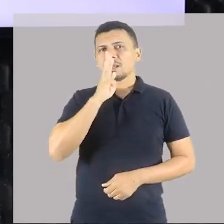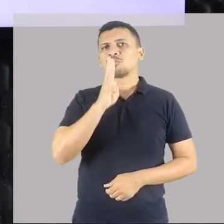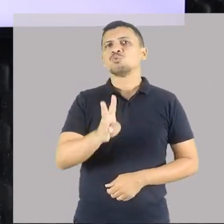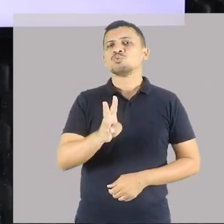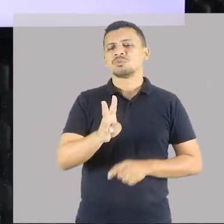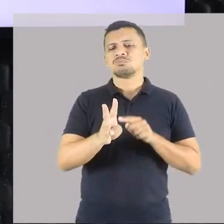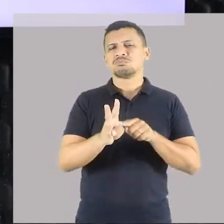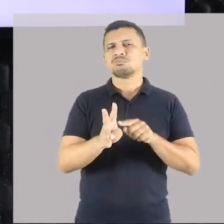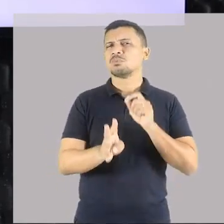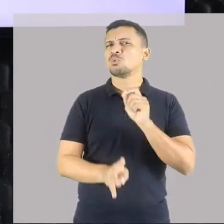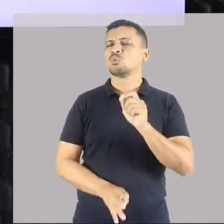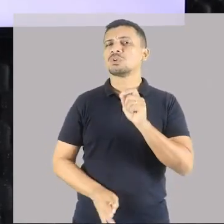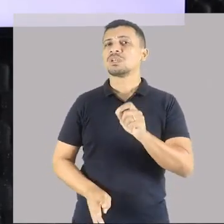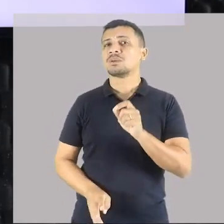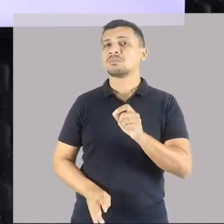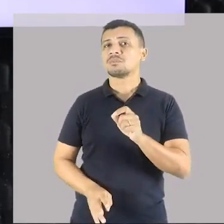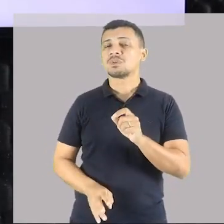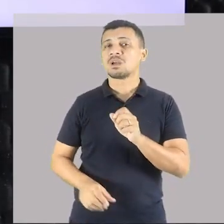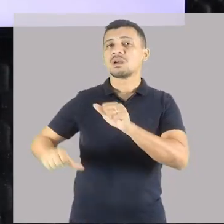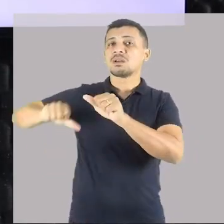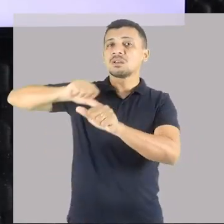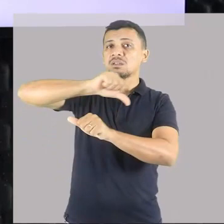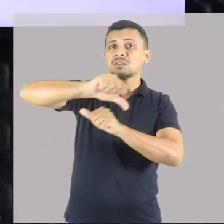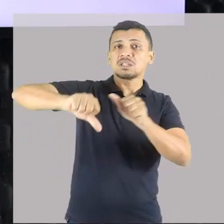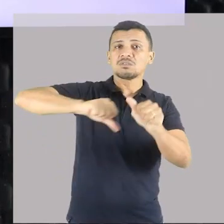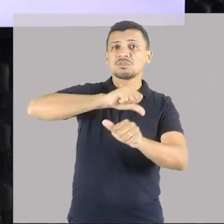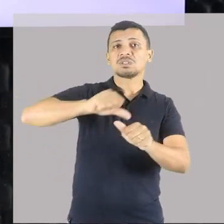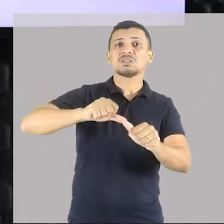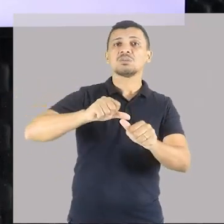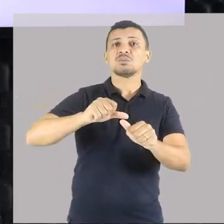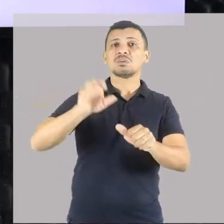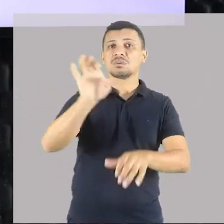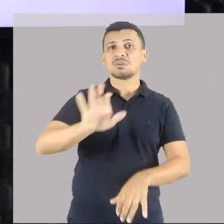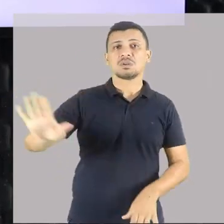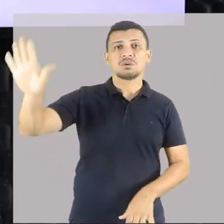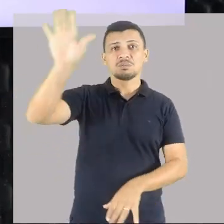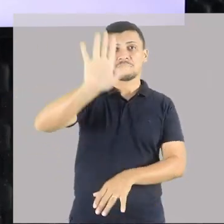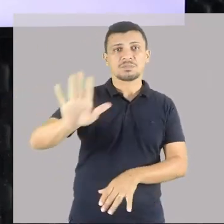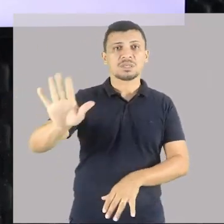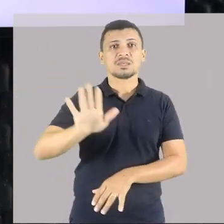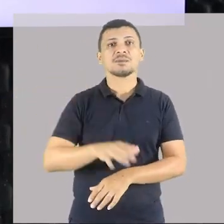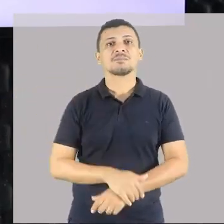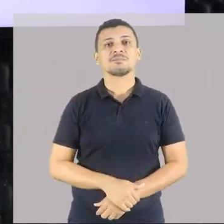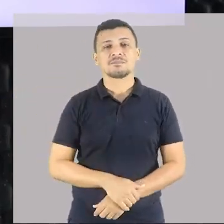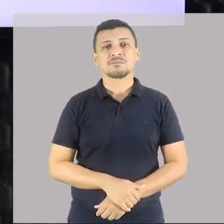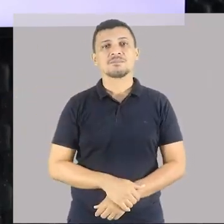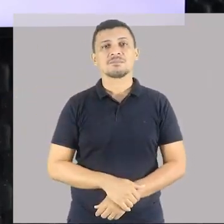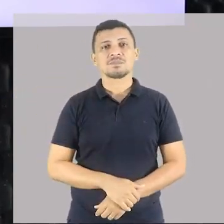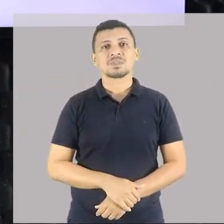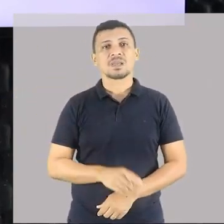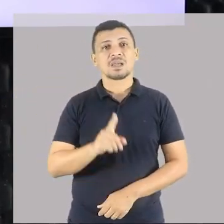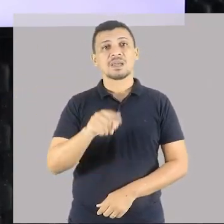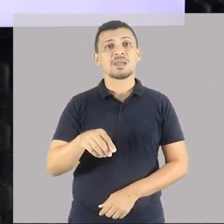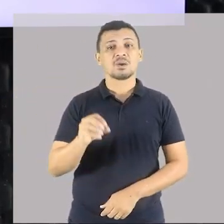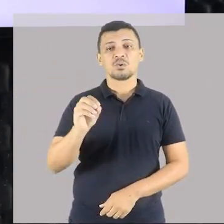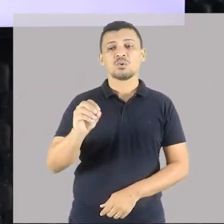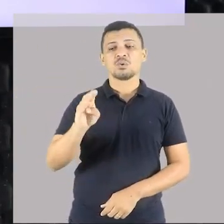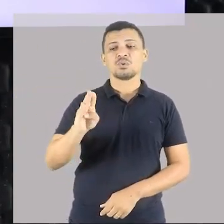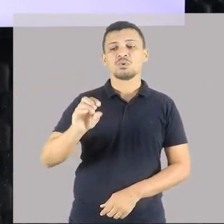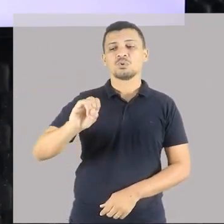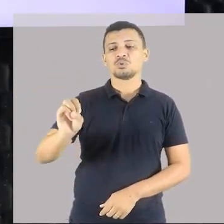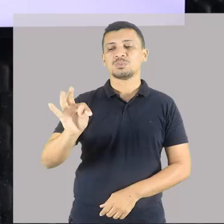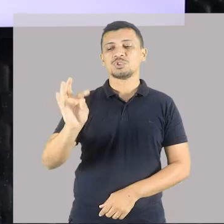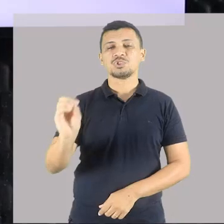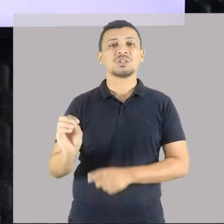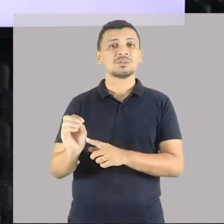o quê? A intervenção europeia. Então, a intervenção europeia é o objeto, certo?